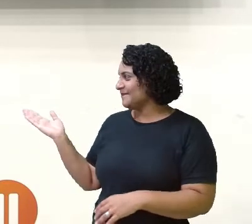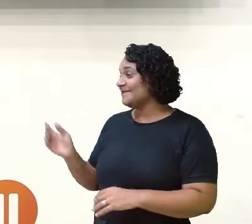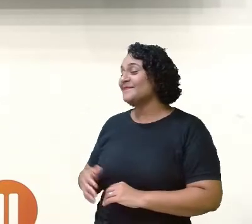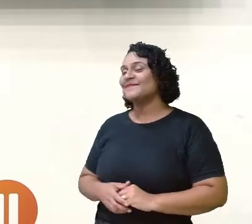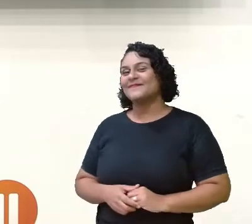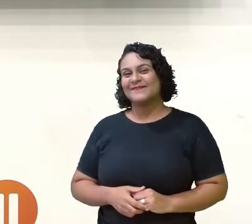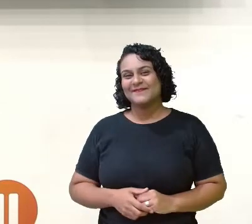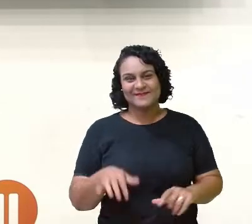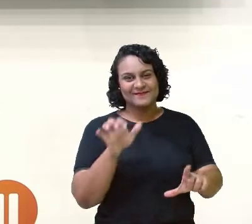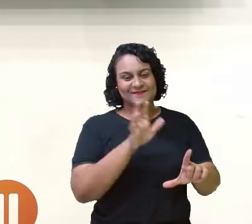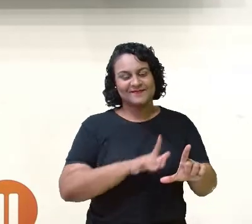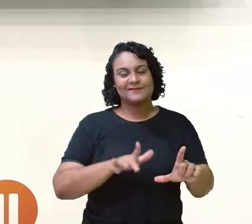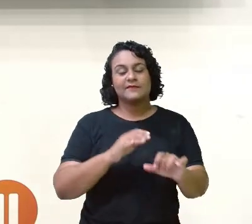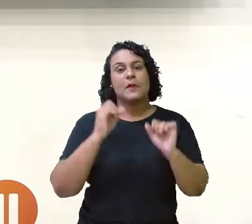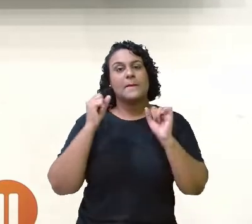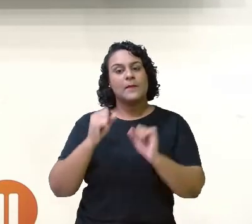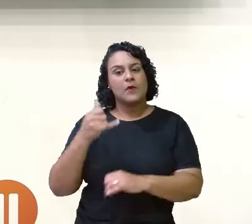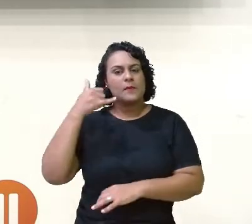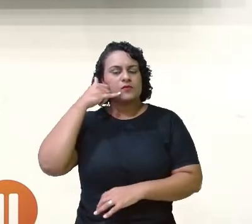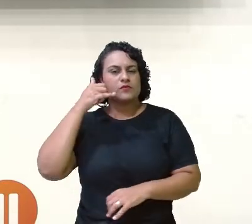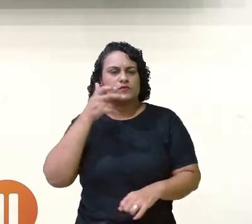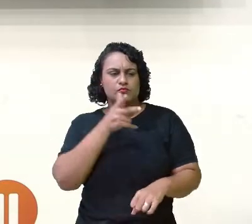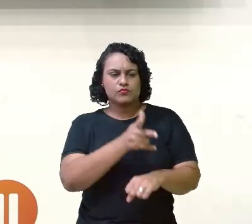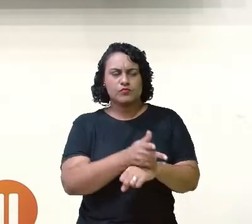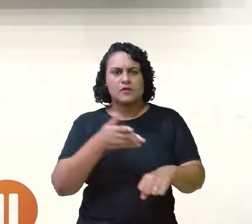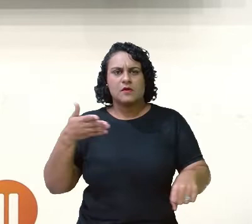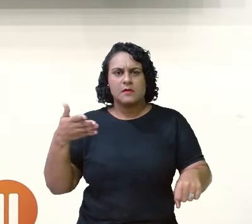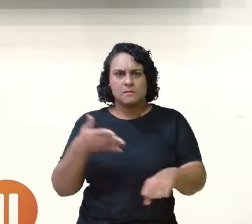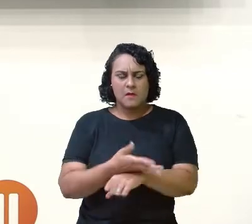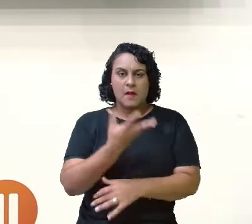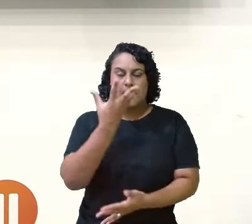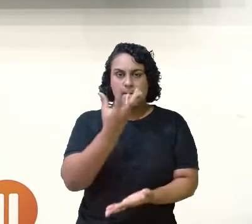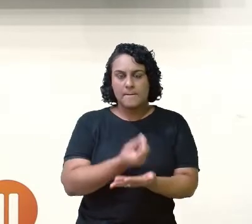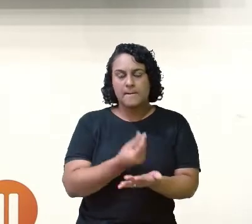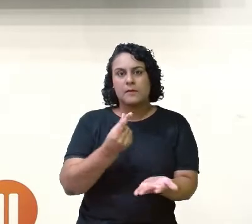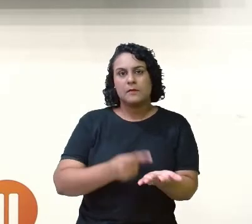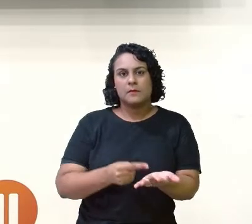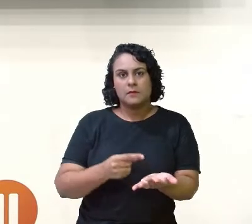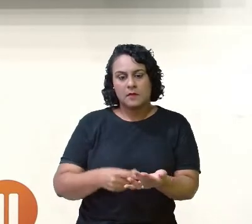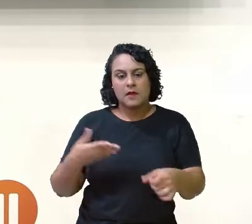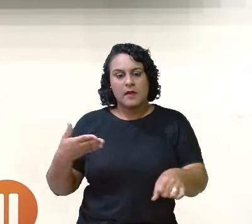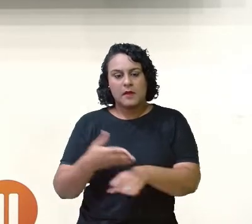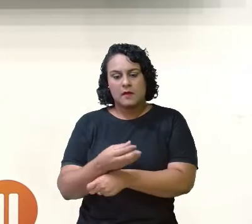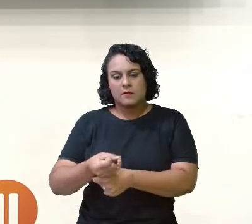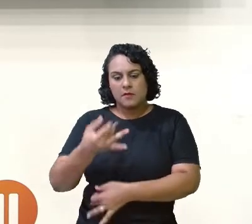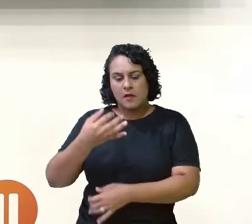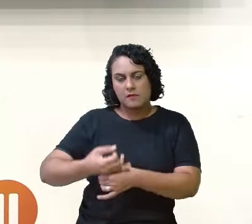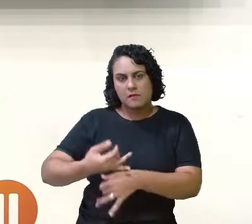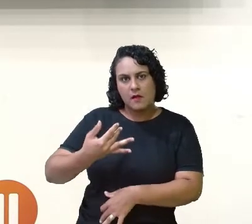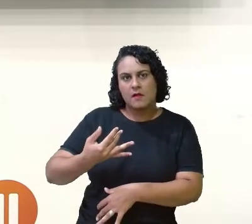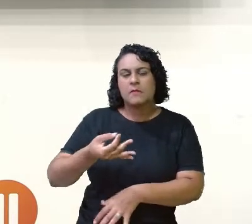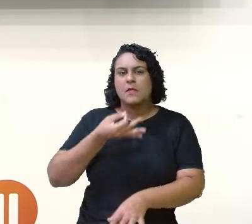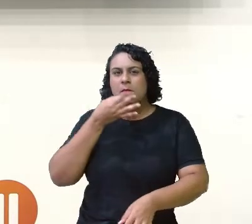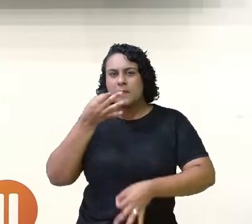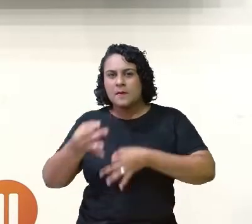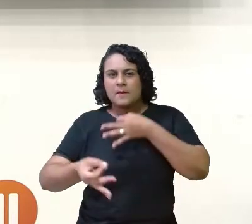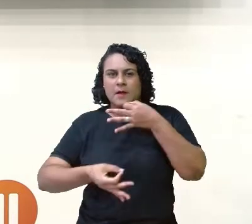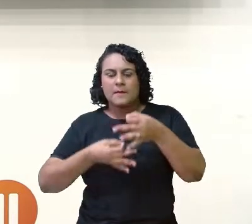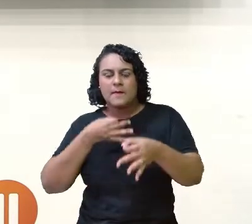mesmo. Você já pode baixar, manda teu recadinho, faz teu comentário,